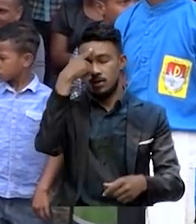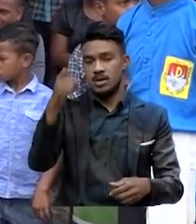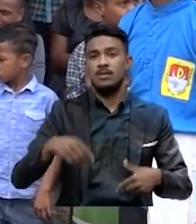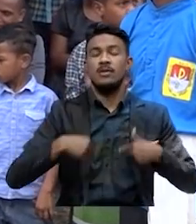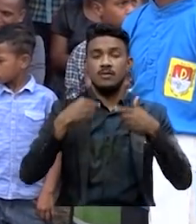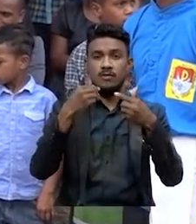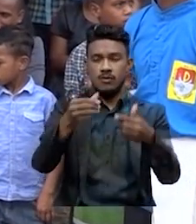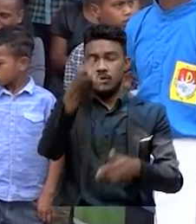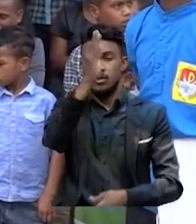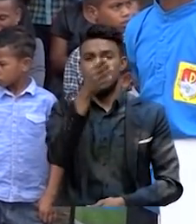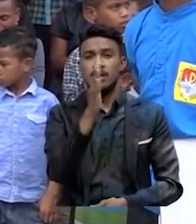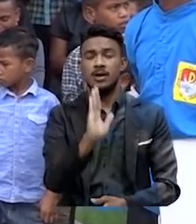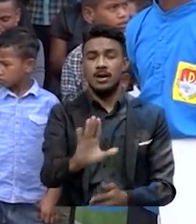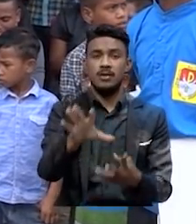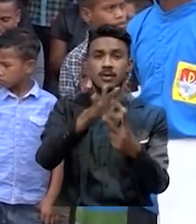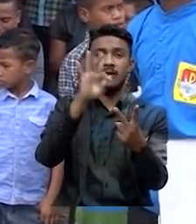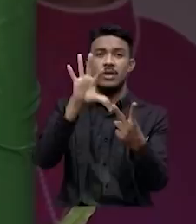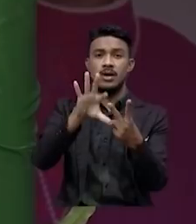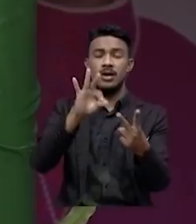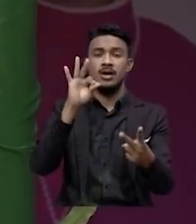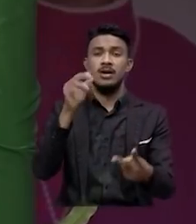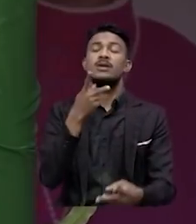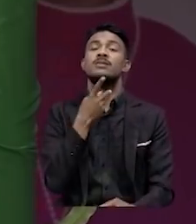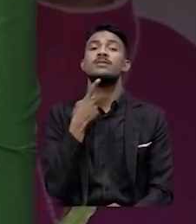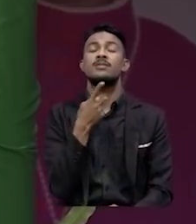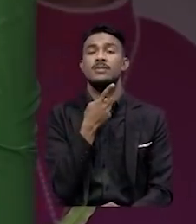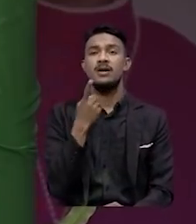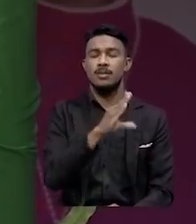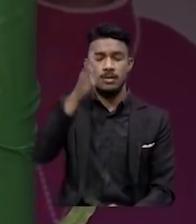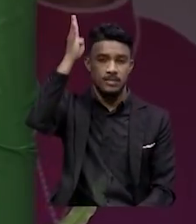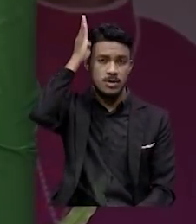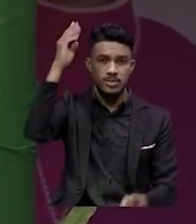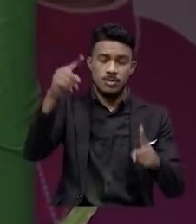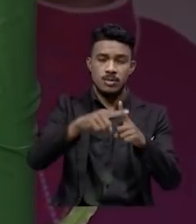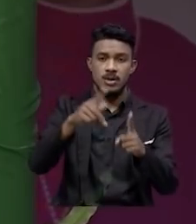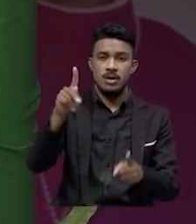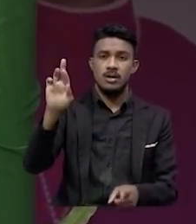fo hilitang lider arkidiocese diline ba kardeal.